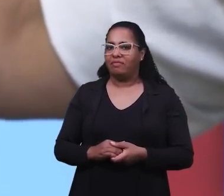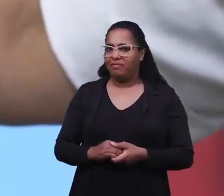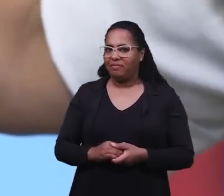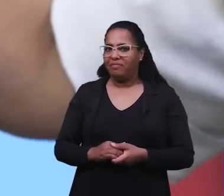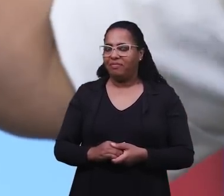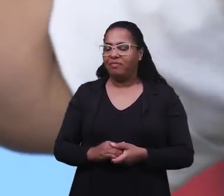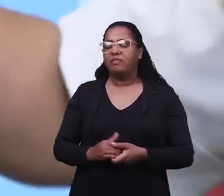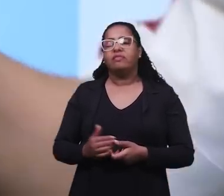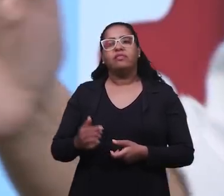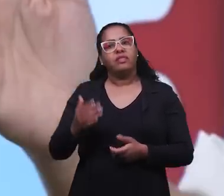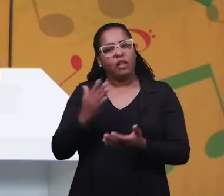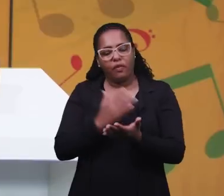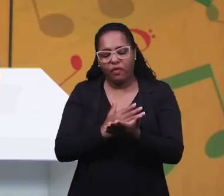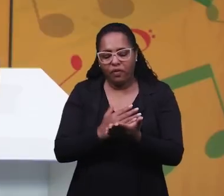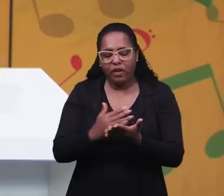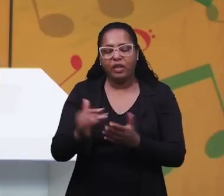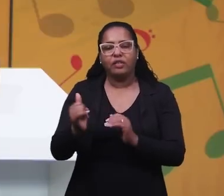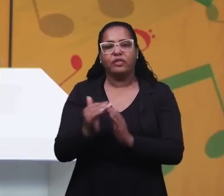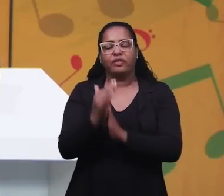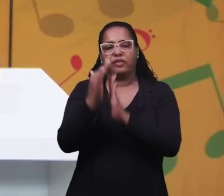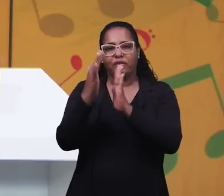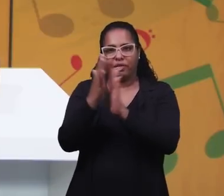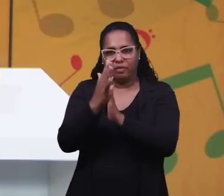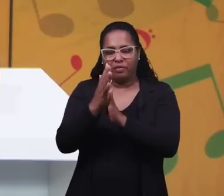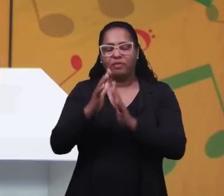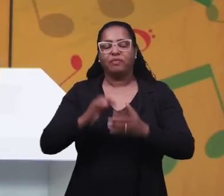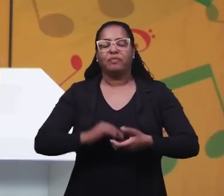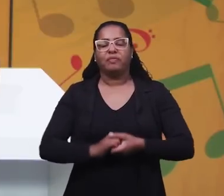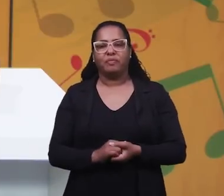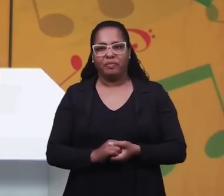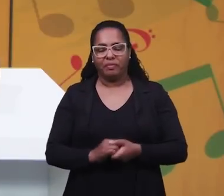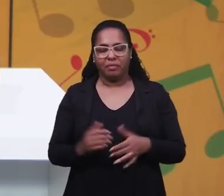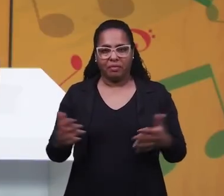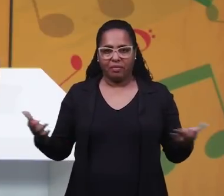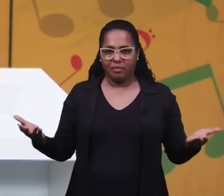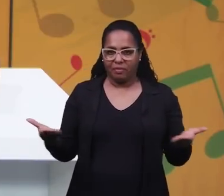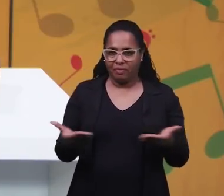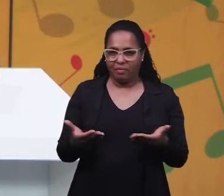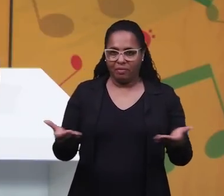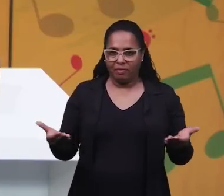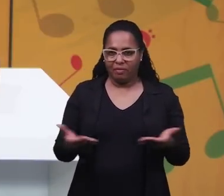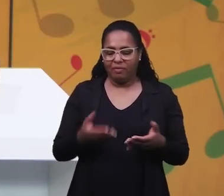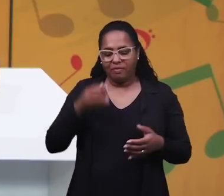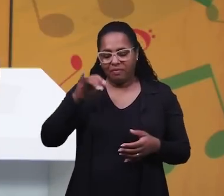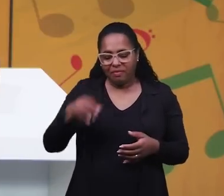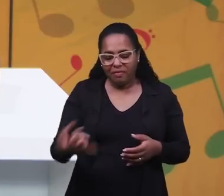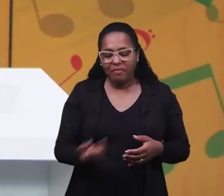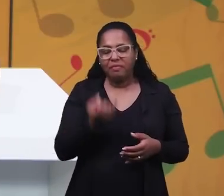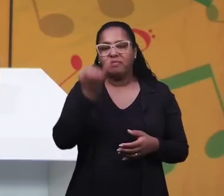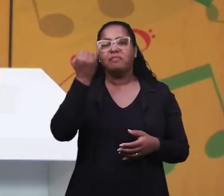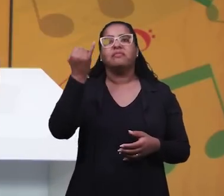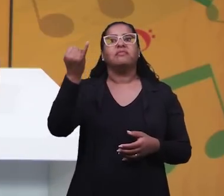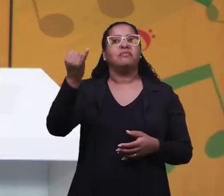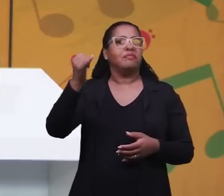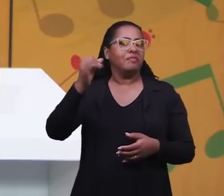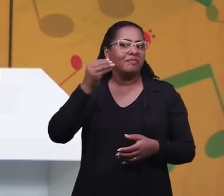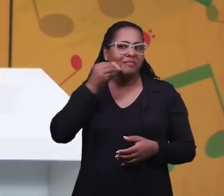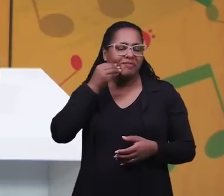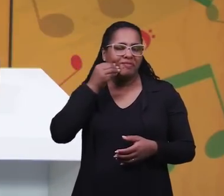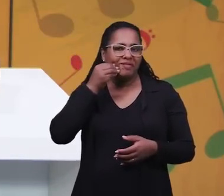lá. E vai iniciar o louvor. Agora vamos aproveitar